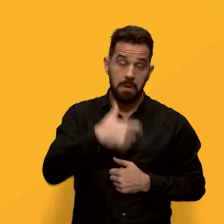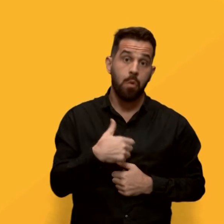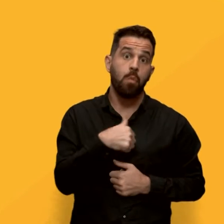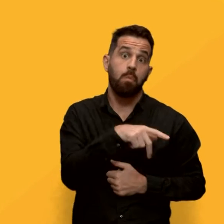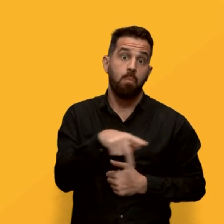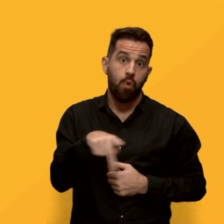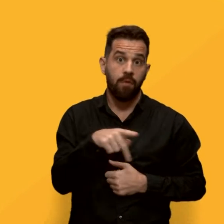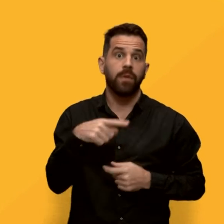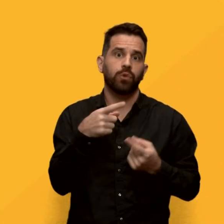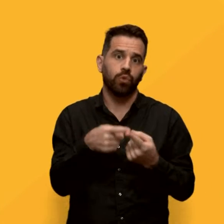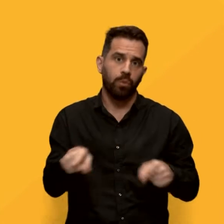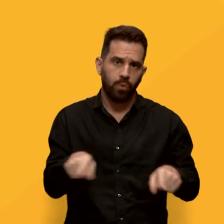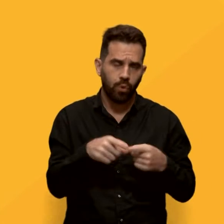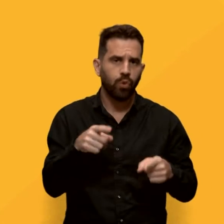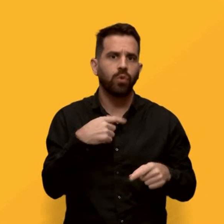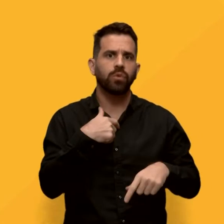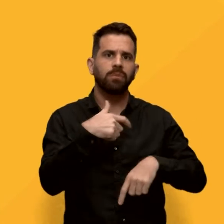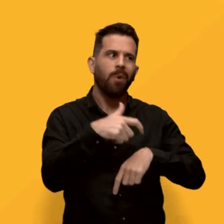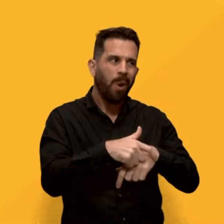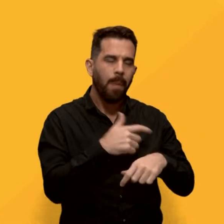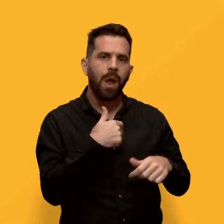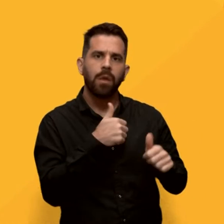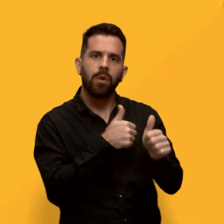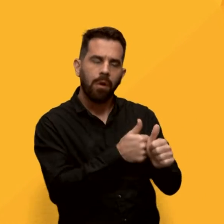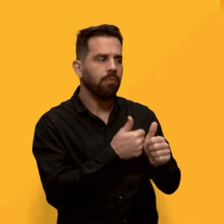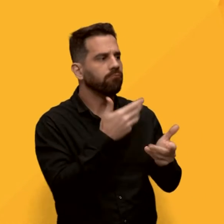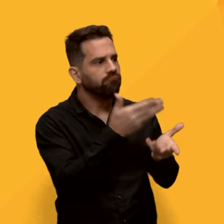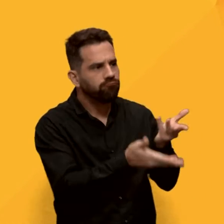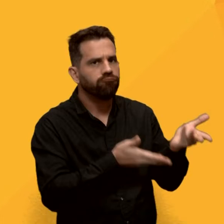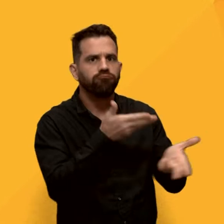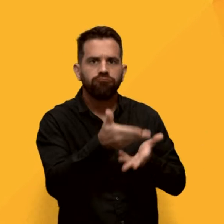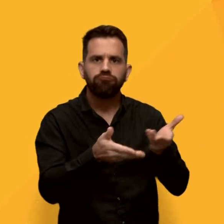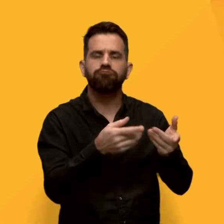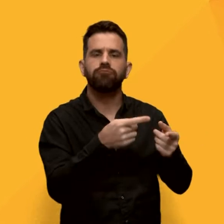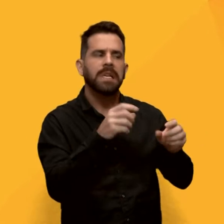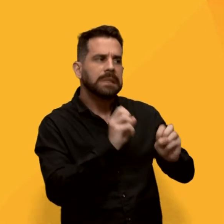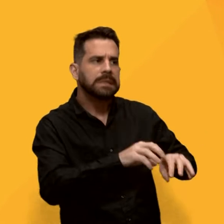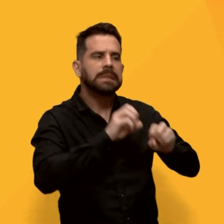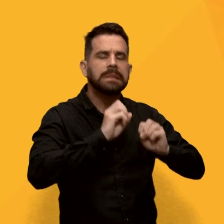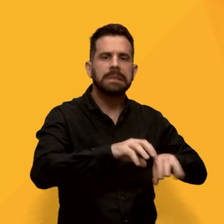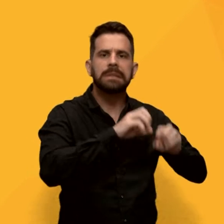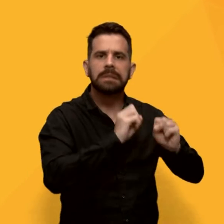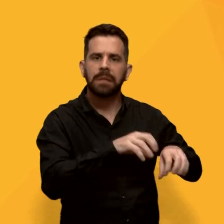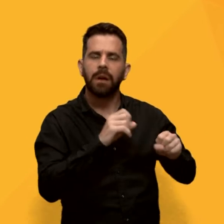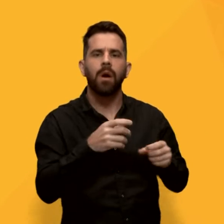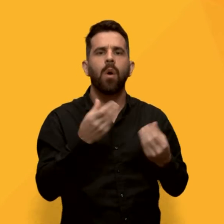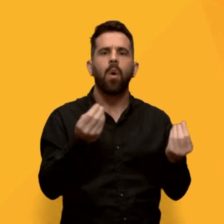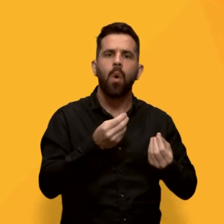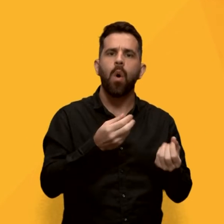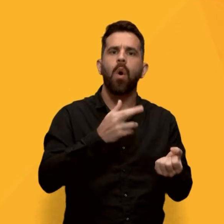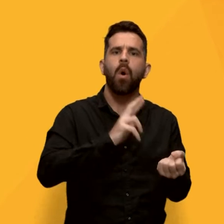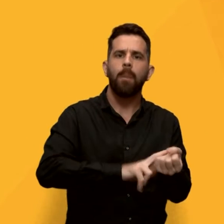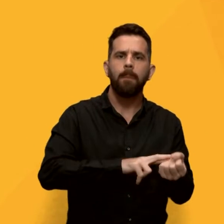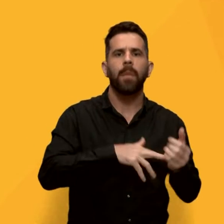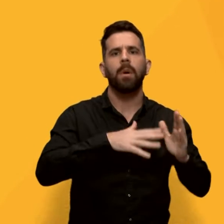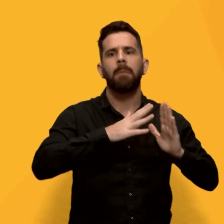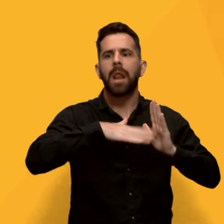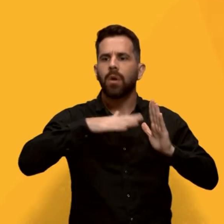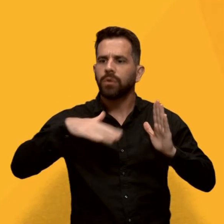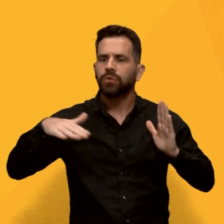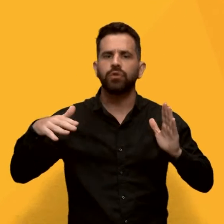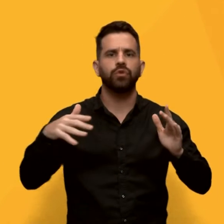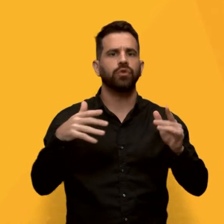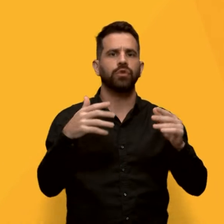durante esse atendimento, eu tento estabelecer os padrões musicais, como a melodia, como a métrica da música, o ritmo,